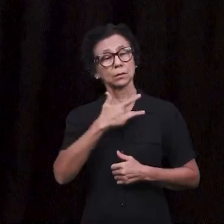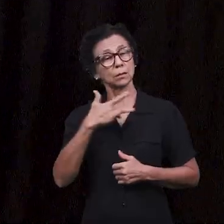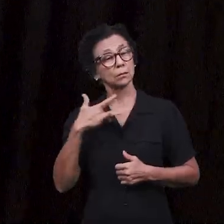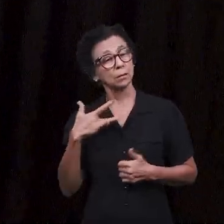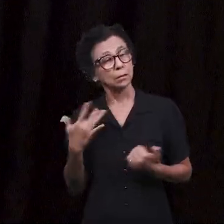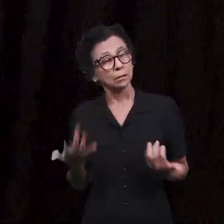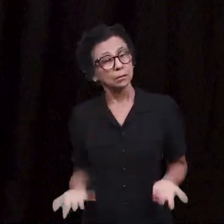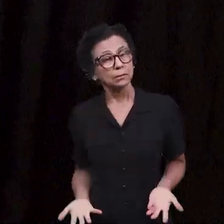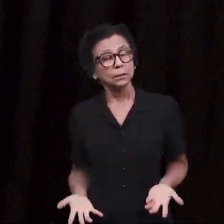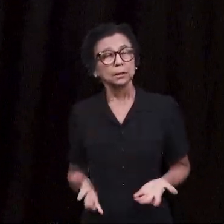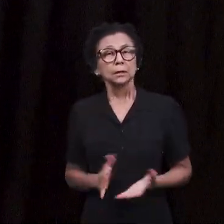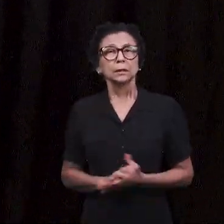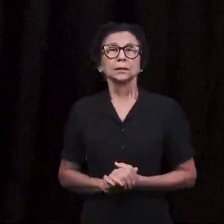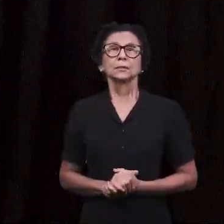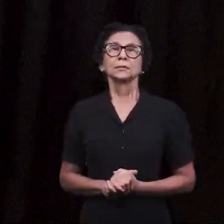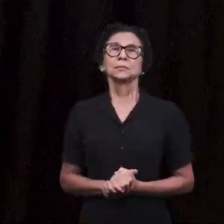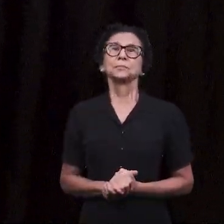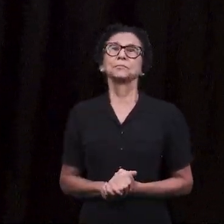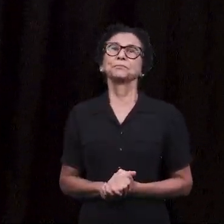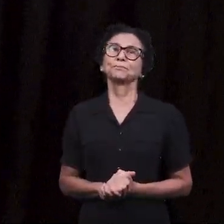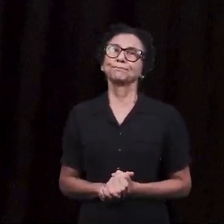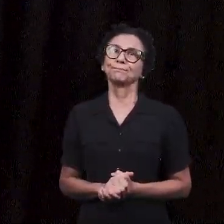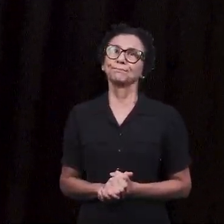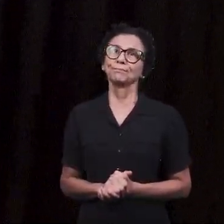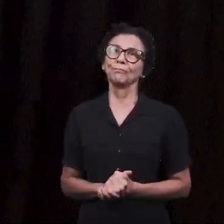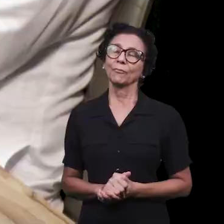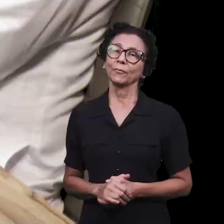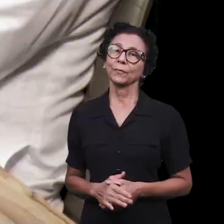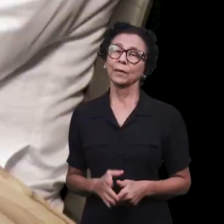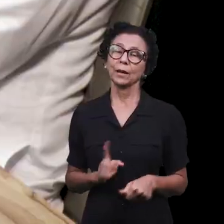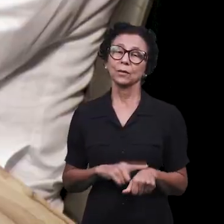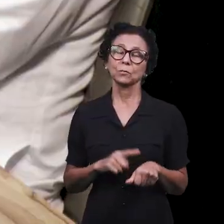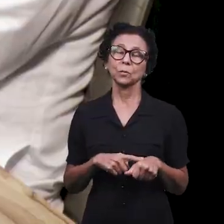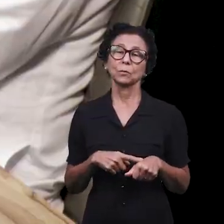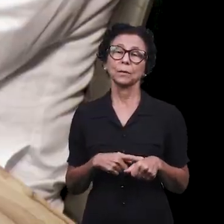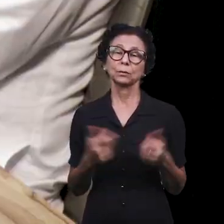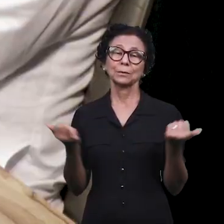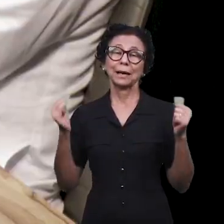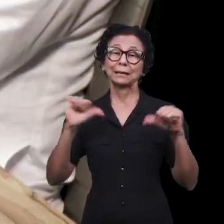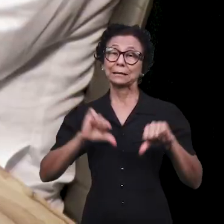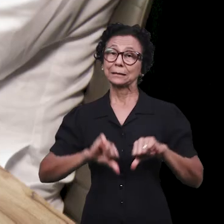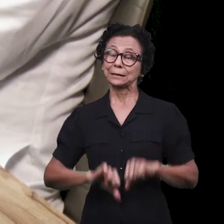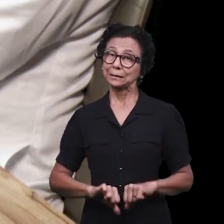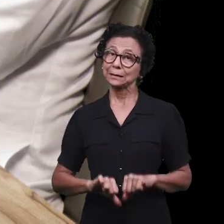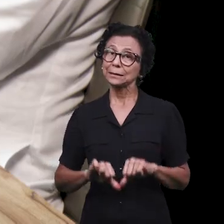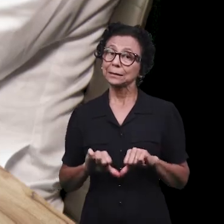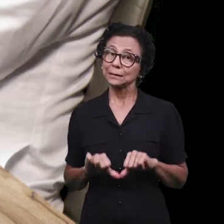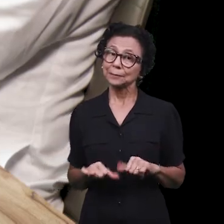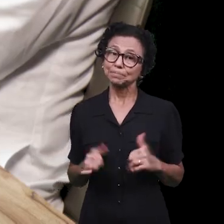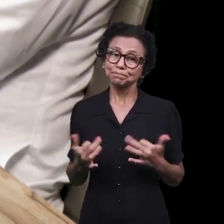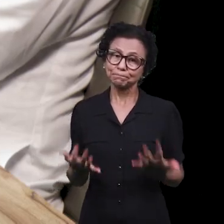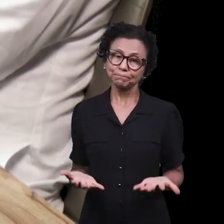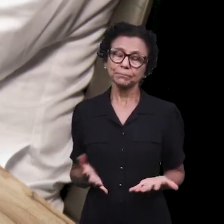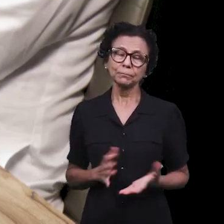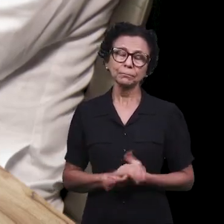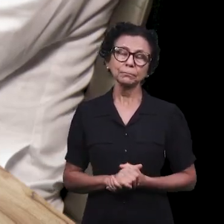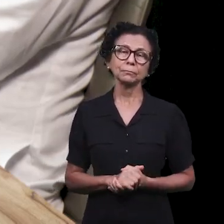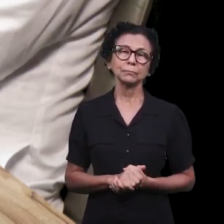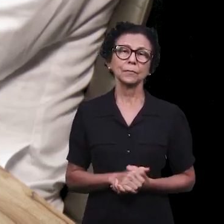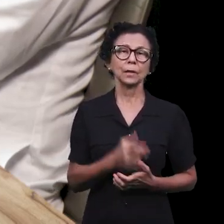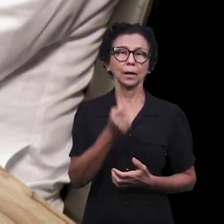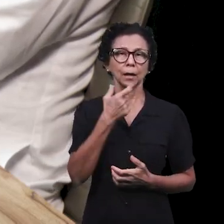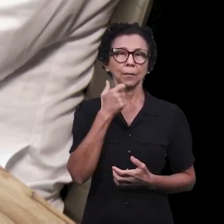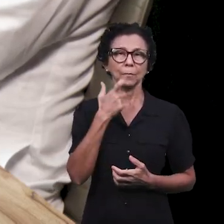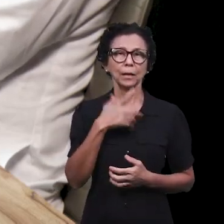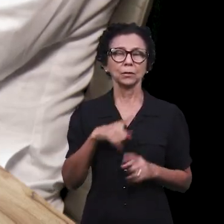vão acontecer as crises e para isso existem menores, medicações, né? exatamente. Mas se a gente puder reduzi-las, esse é o